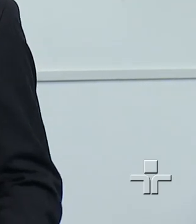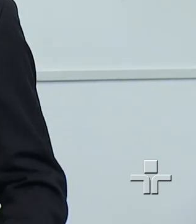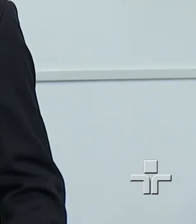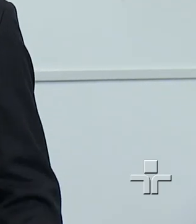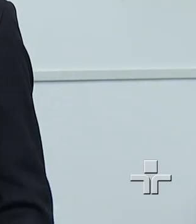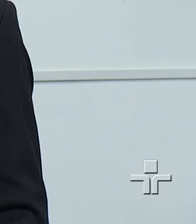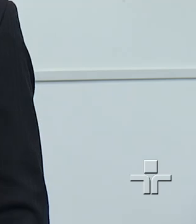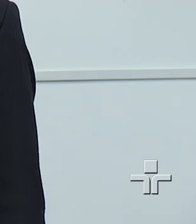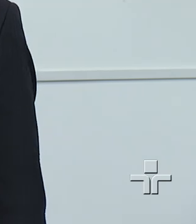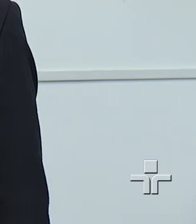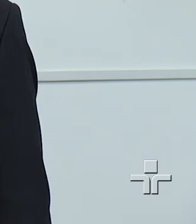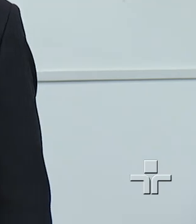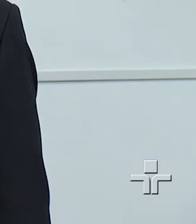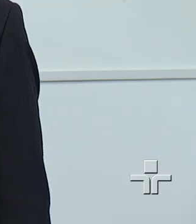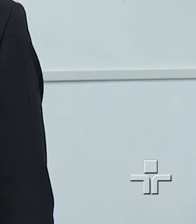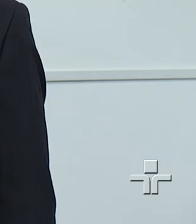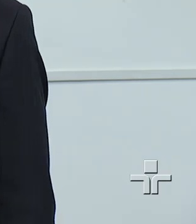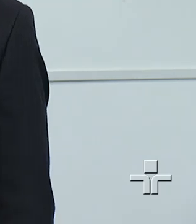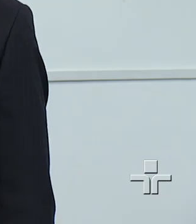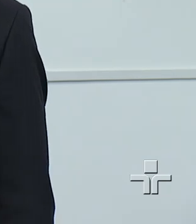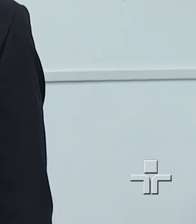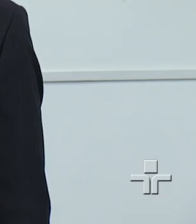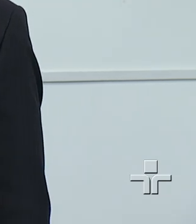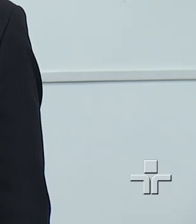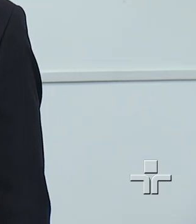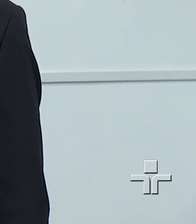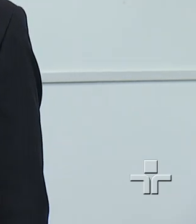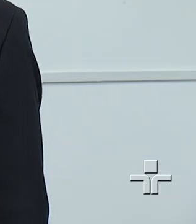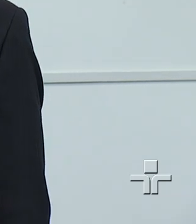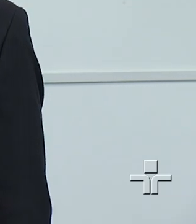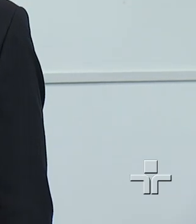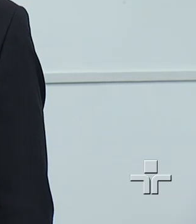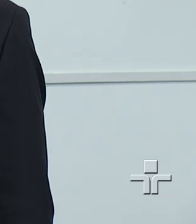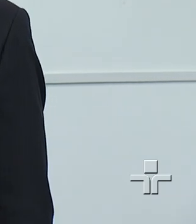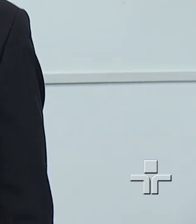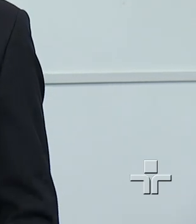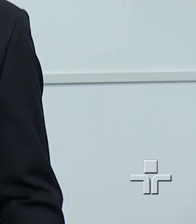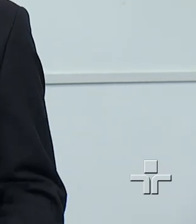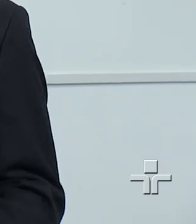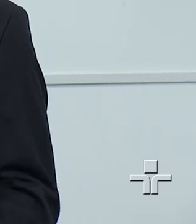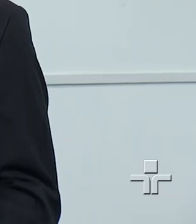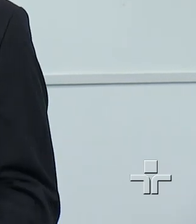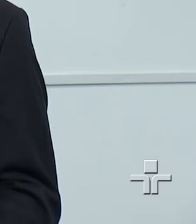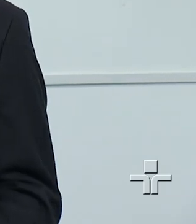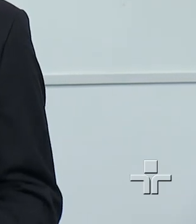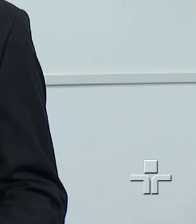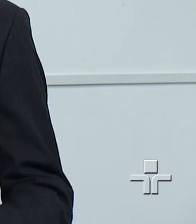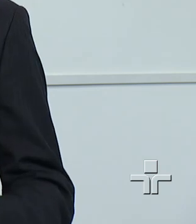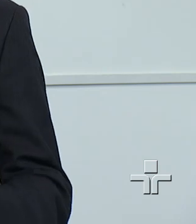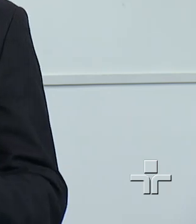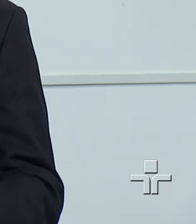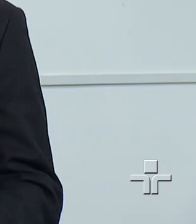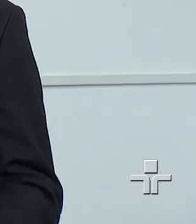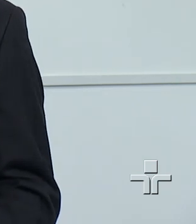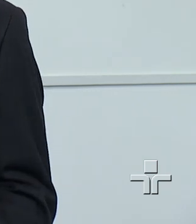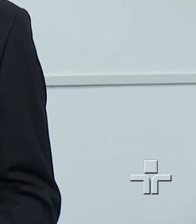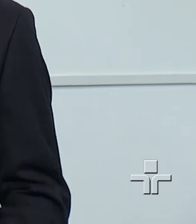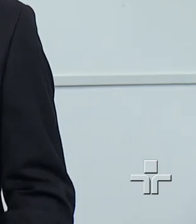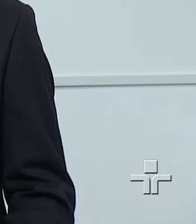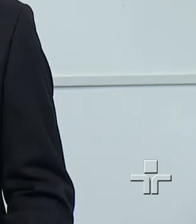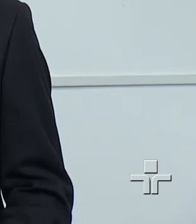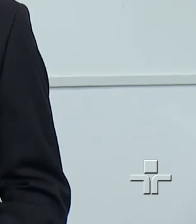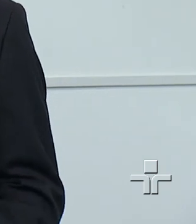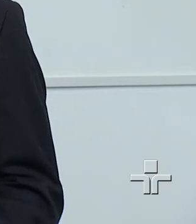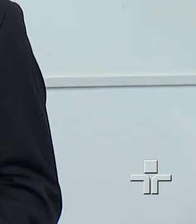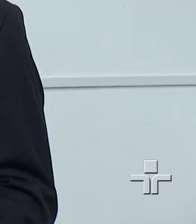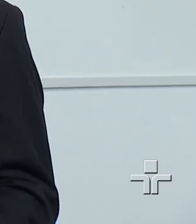que venceu a Copa América dirigindo a seleção brasileira em 89, fazia 40 anos naquela época que o Brasil não ganhava a Copa América. Ele ganhou a Copa América e